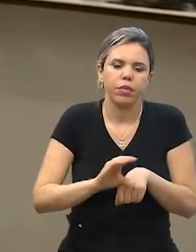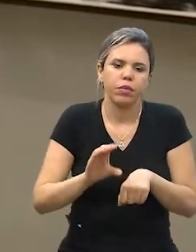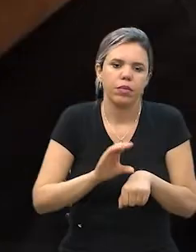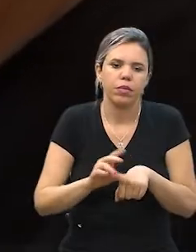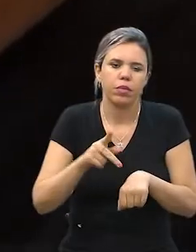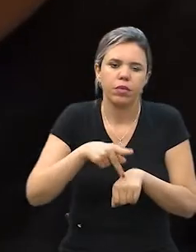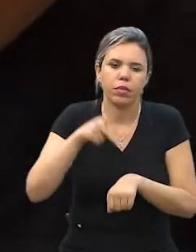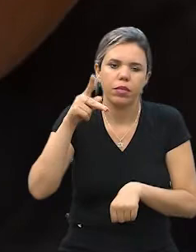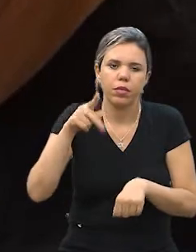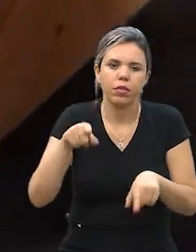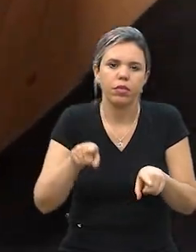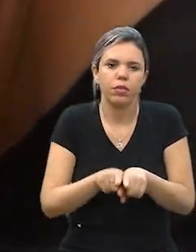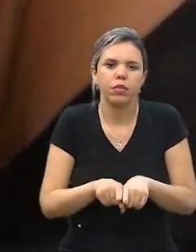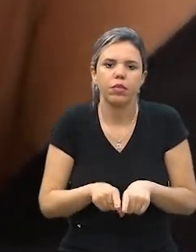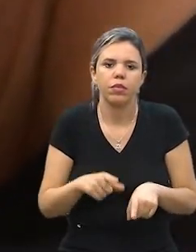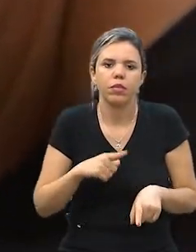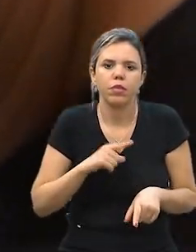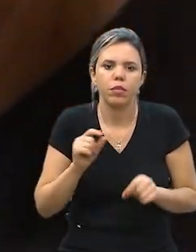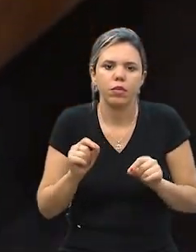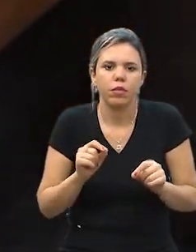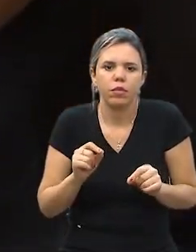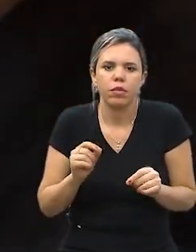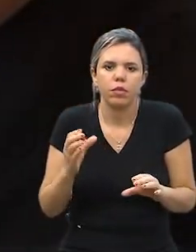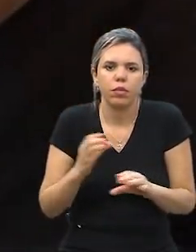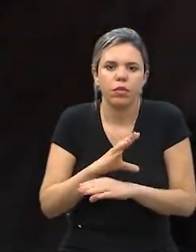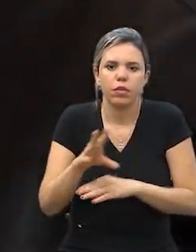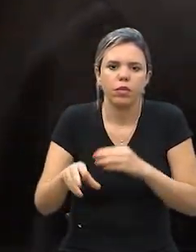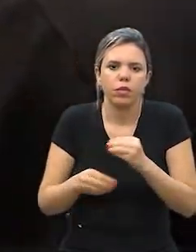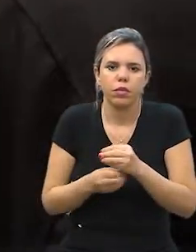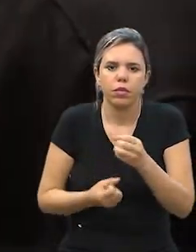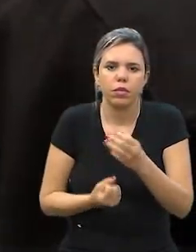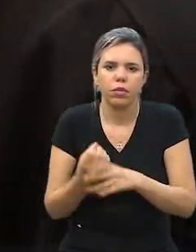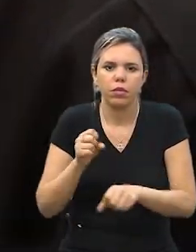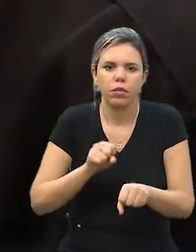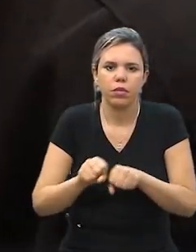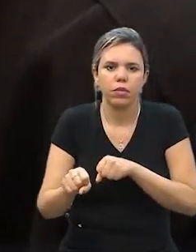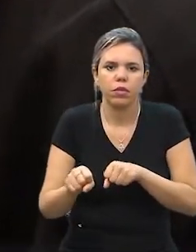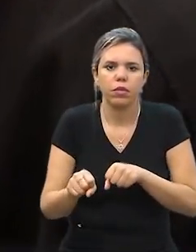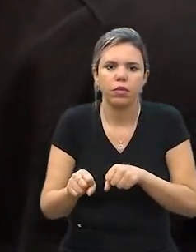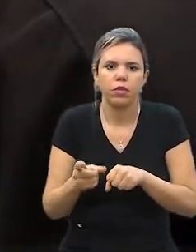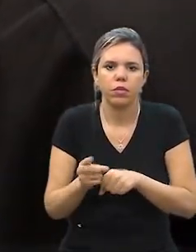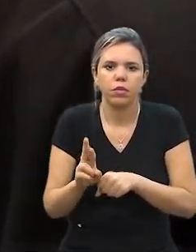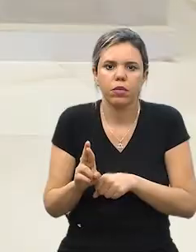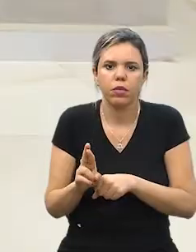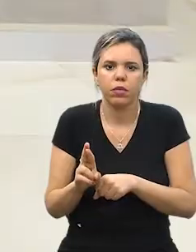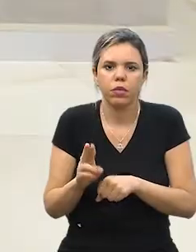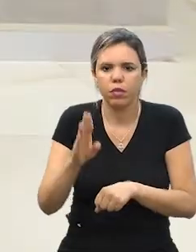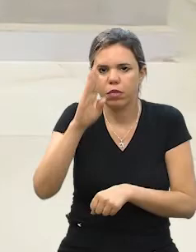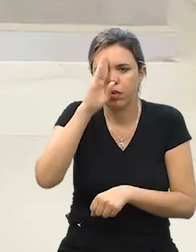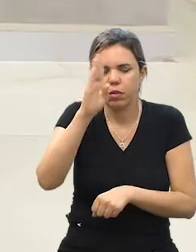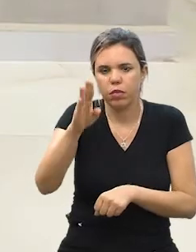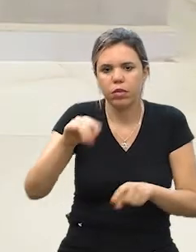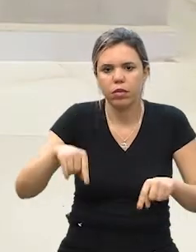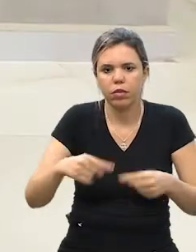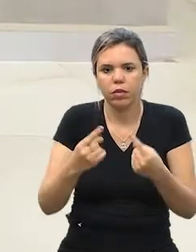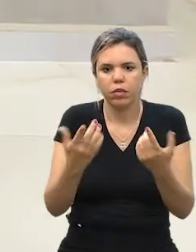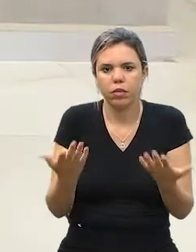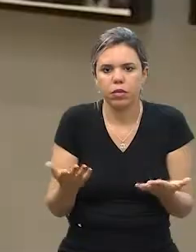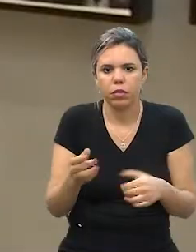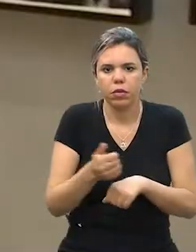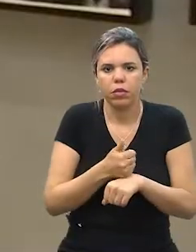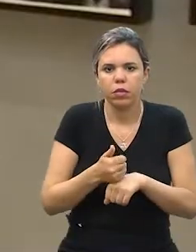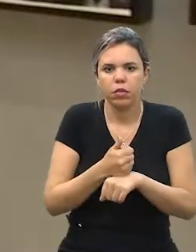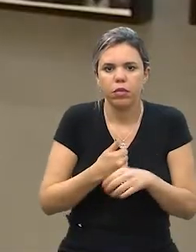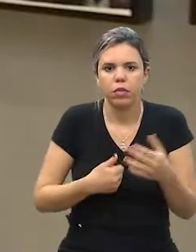de pós-graduação que complementam essa formação. Doutor Tiago, quais os principais desafios dessa